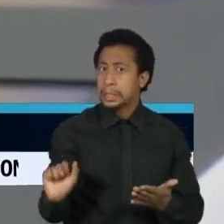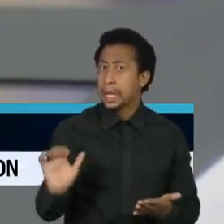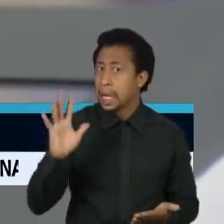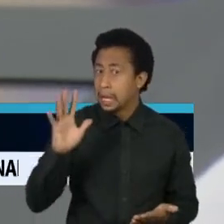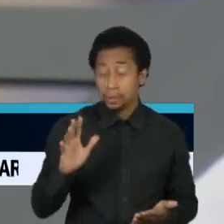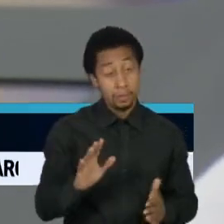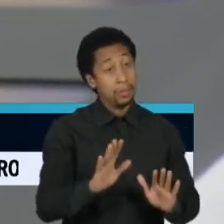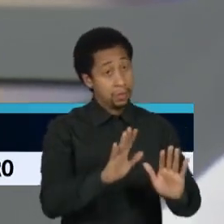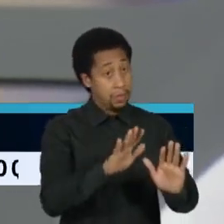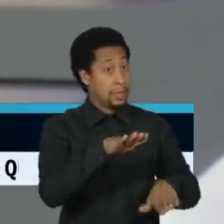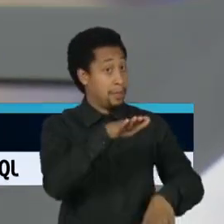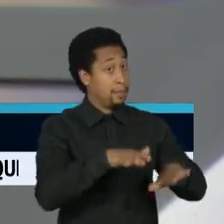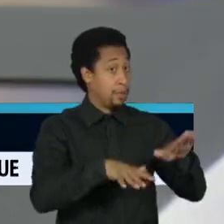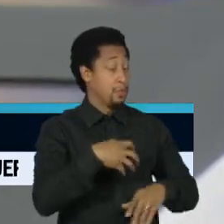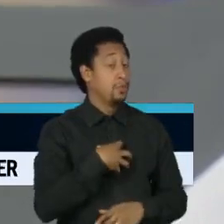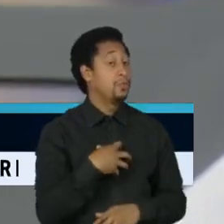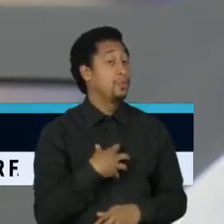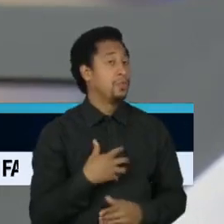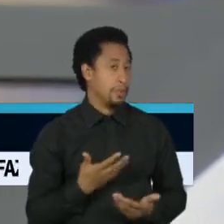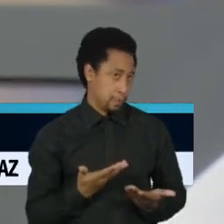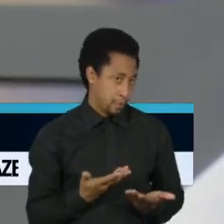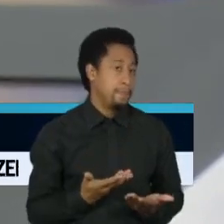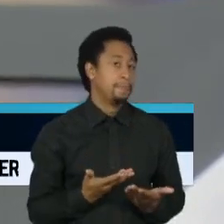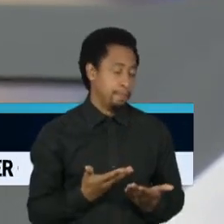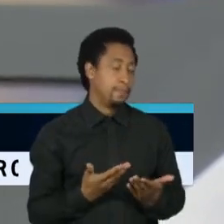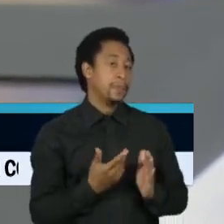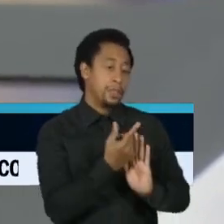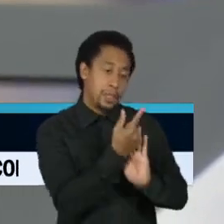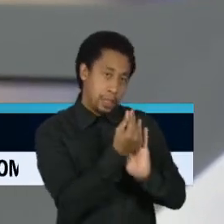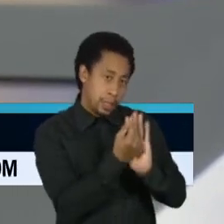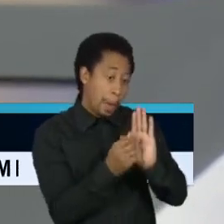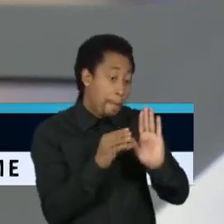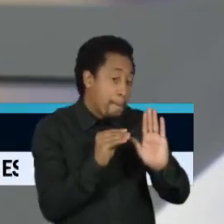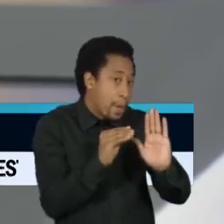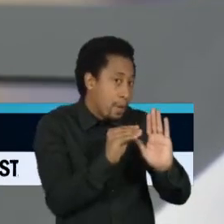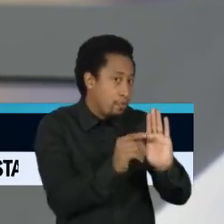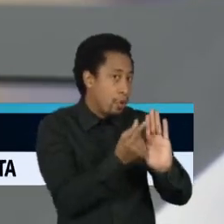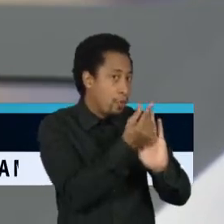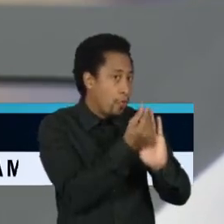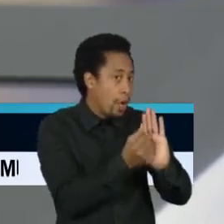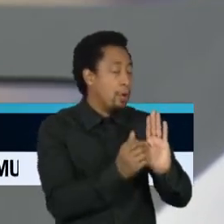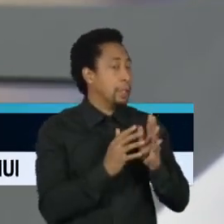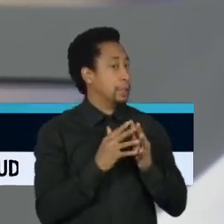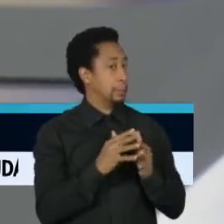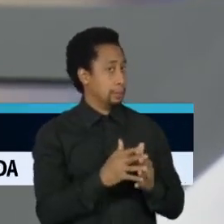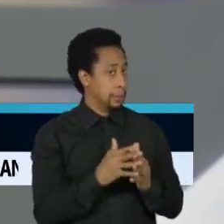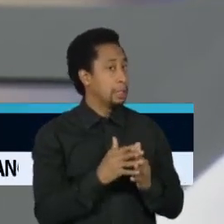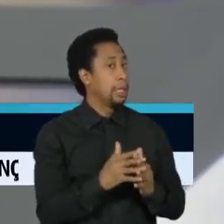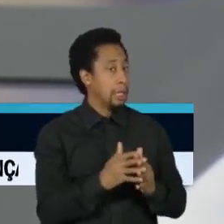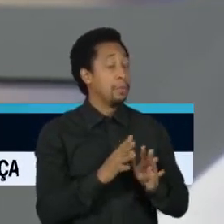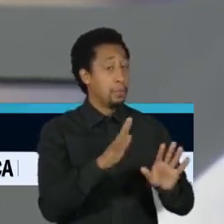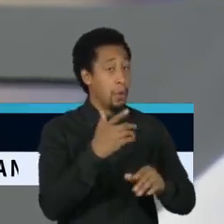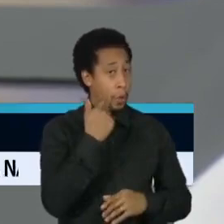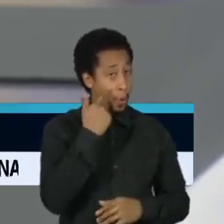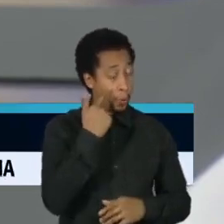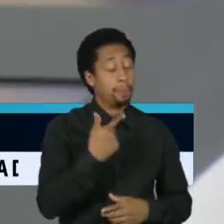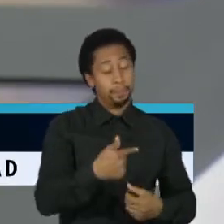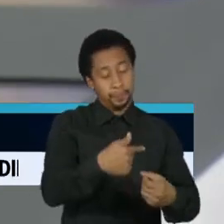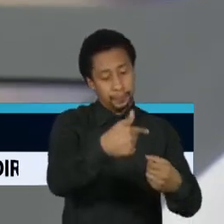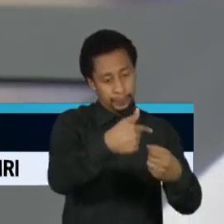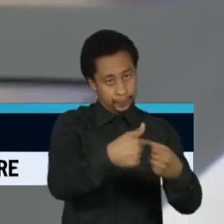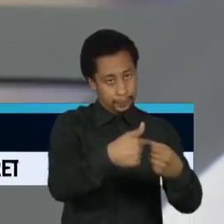preço populista e desastrosa, você pode ter algum gargalo de importação. Porque uma parte do diesel que é importado do Brasil,